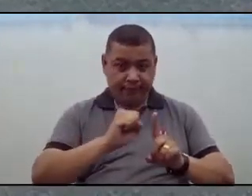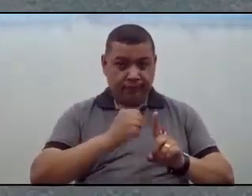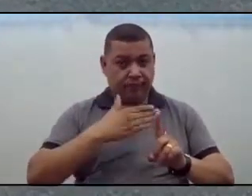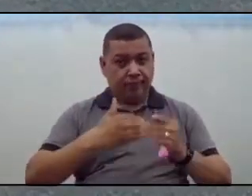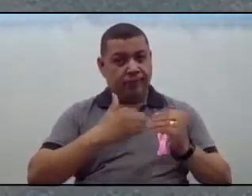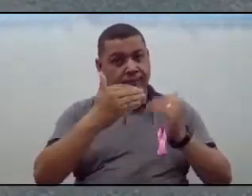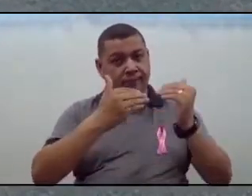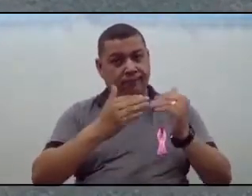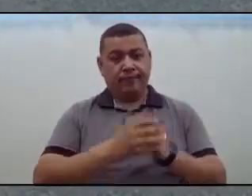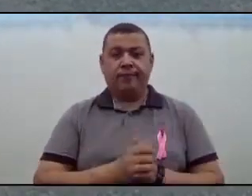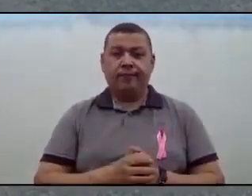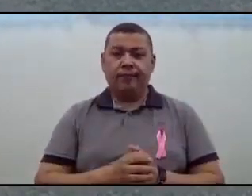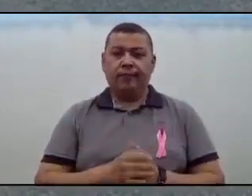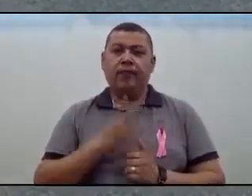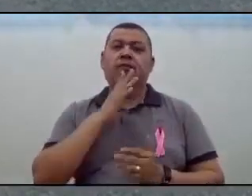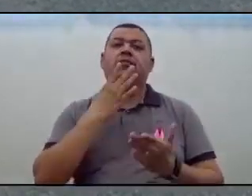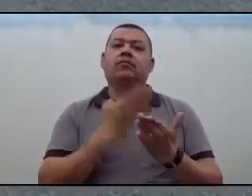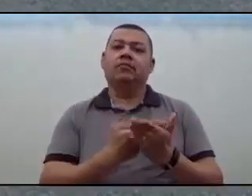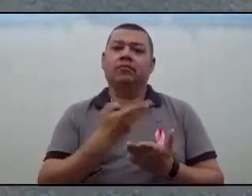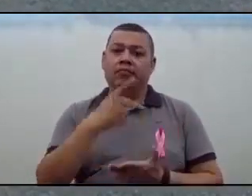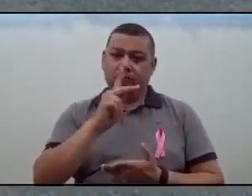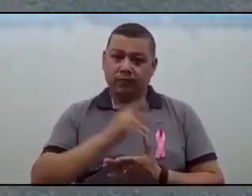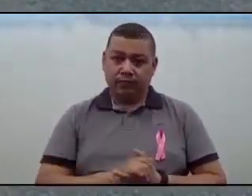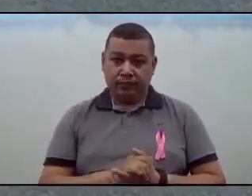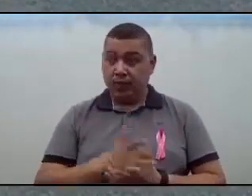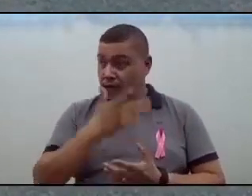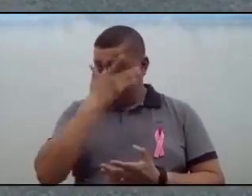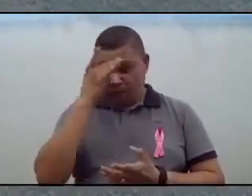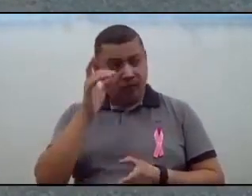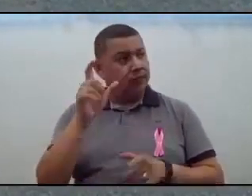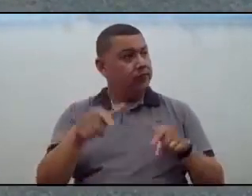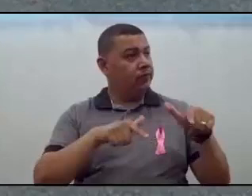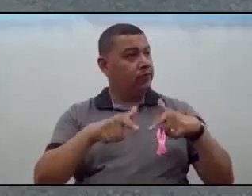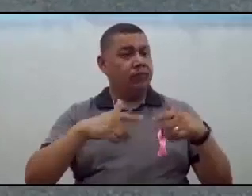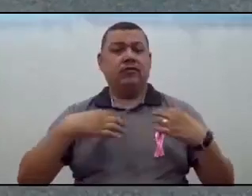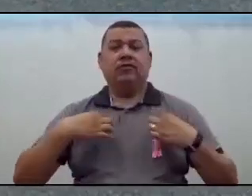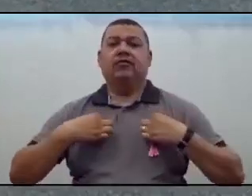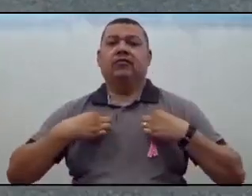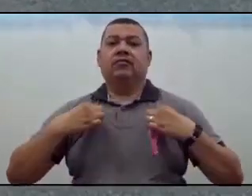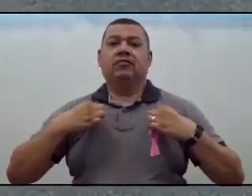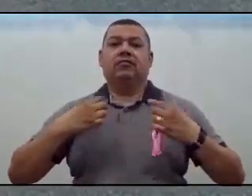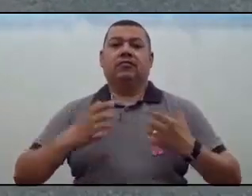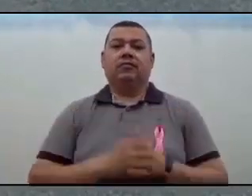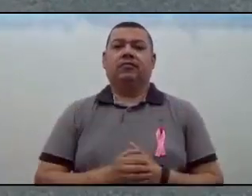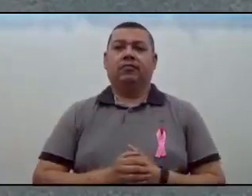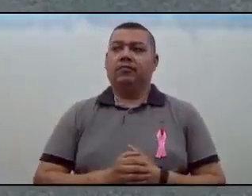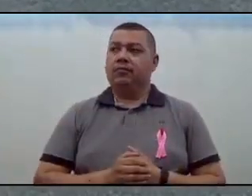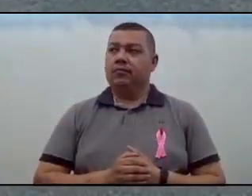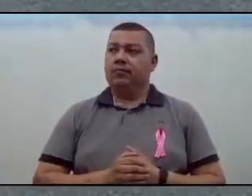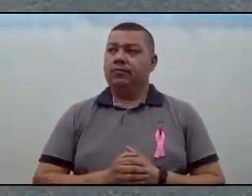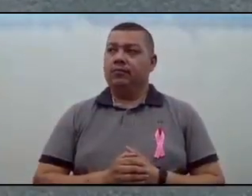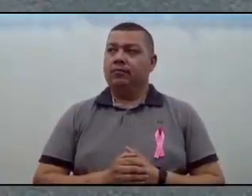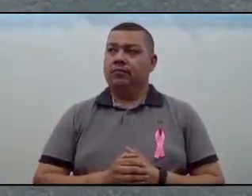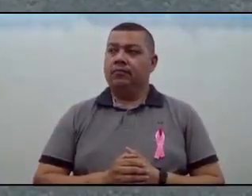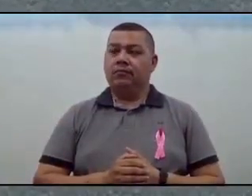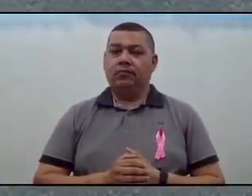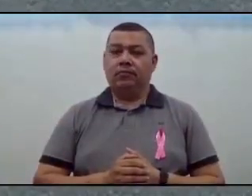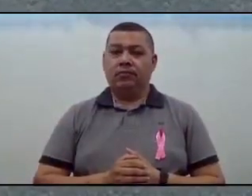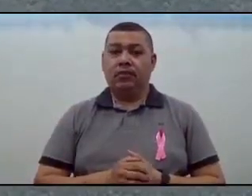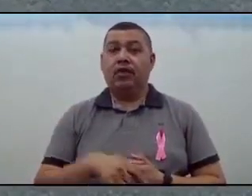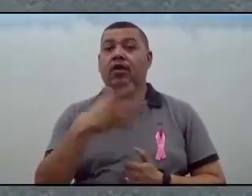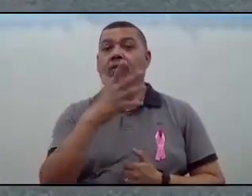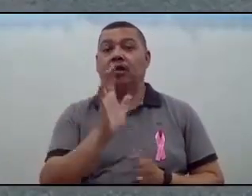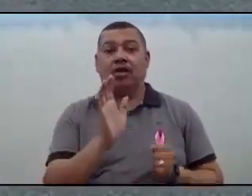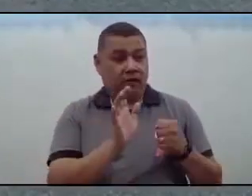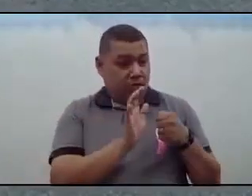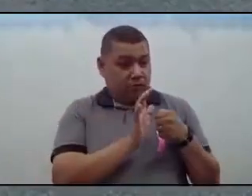E eu tenho uma admiração profunda a pessoas que fazem trabalho voluntário e muitas vezes ficam no anonimato. Então, eu queria